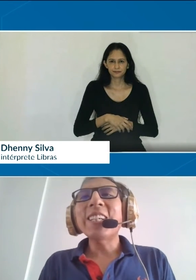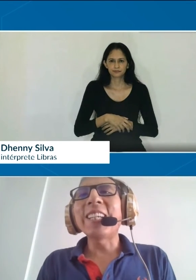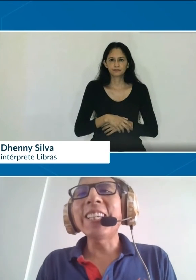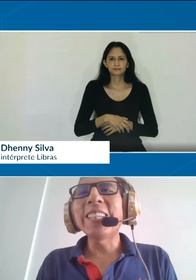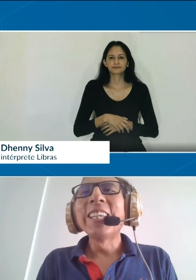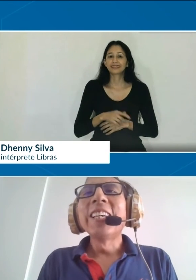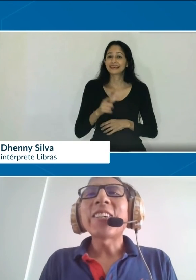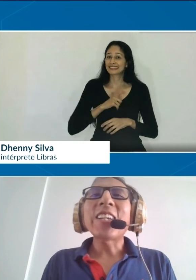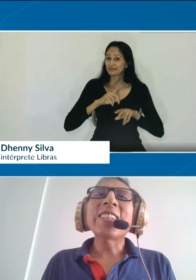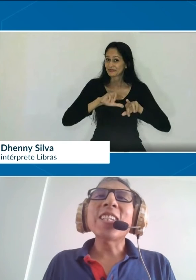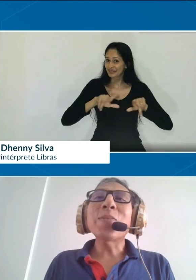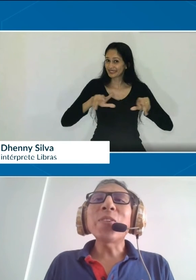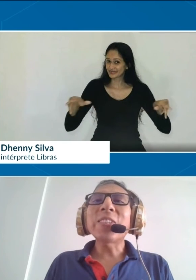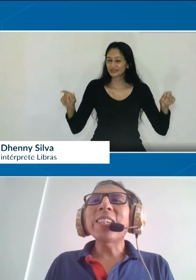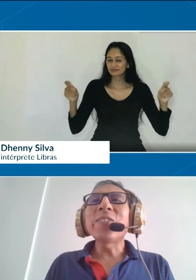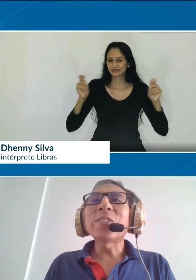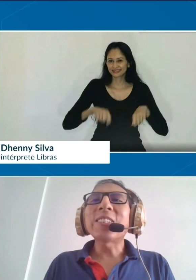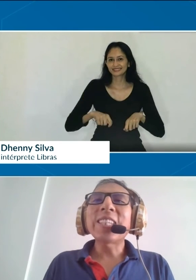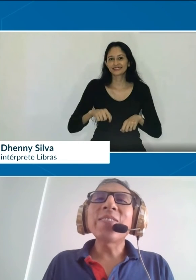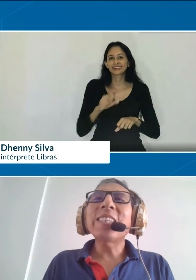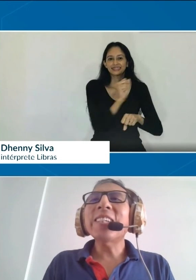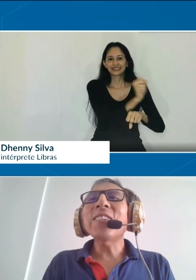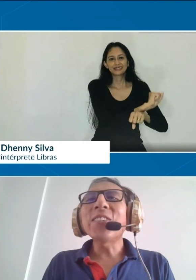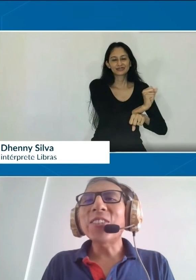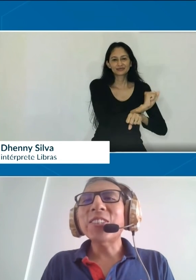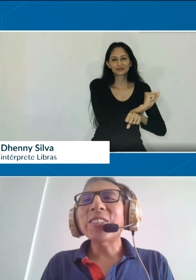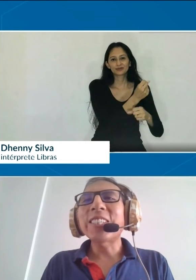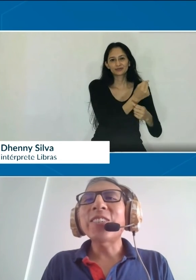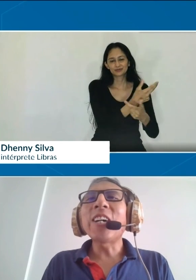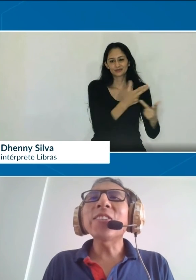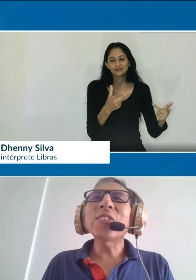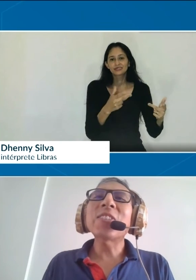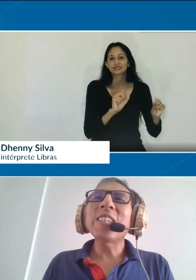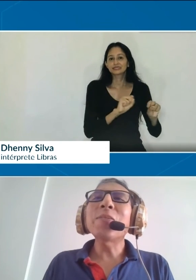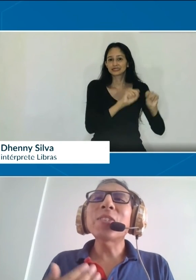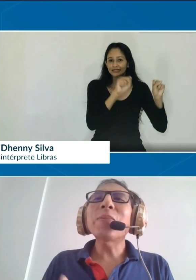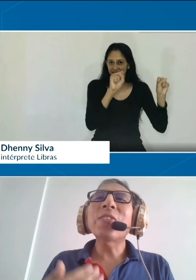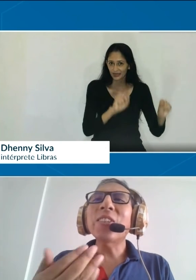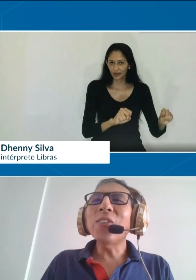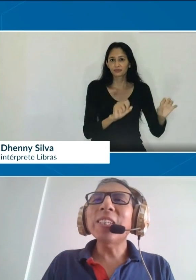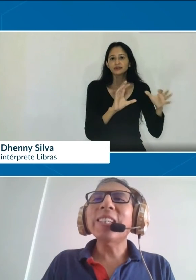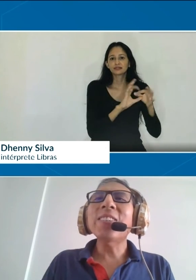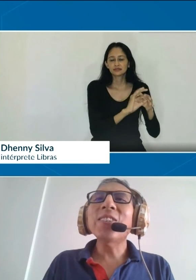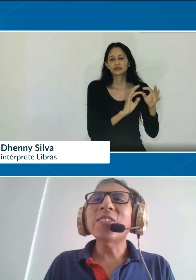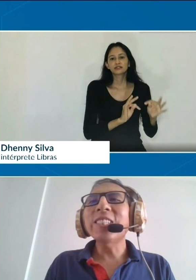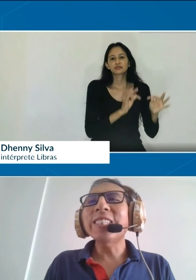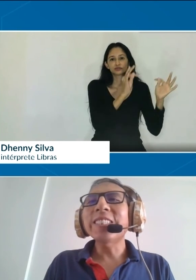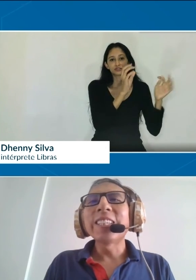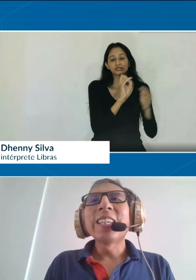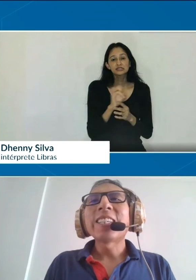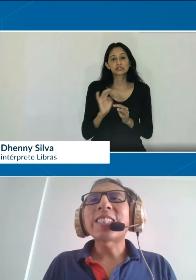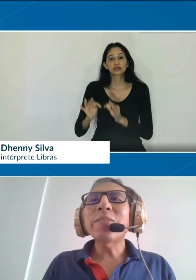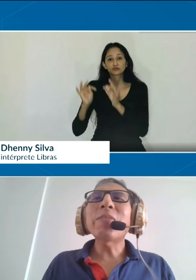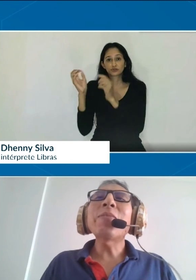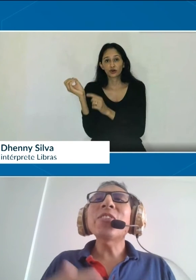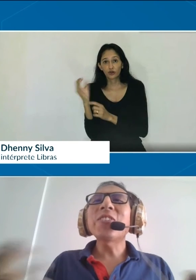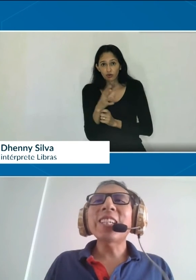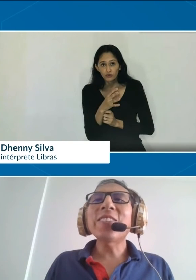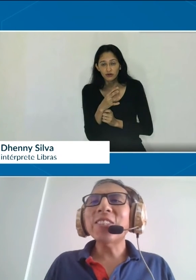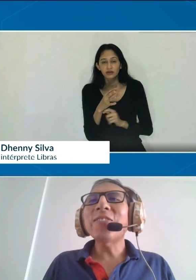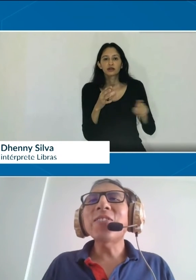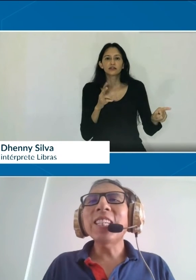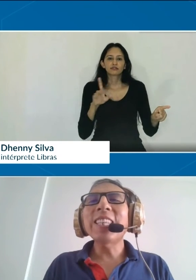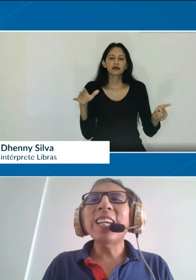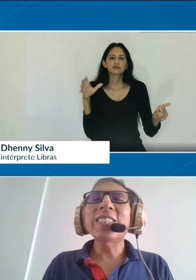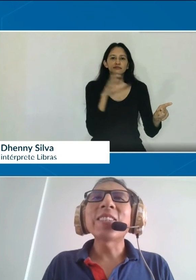para pensar. Transporte é um sistema tecnológico, e quando nós tenhamos sempre uma nova tecnologia, né, sempre vai